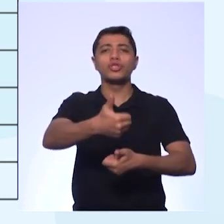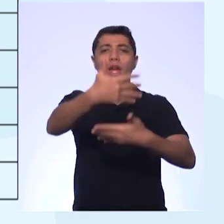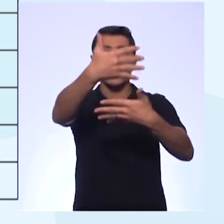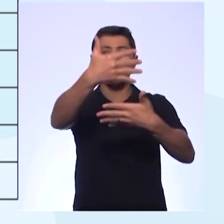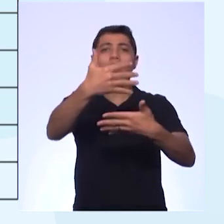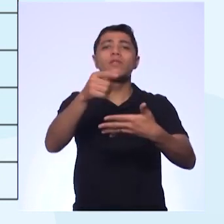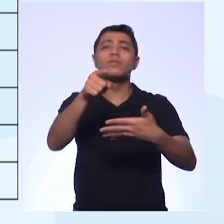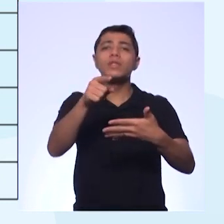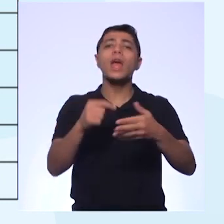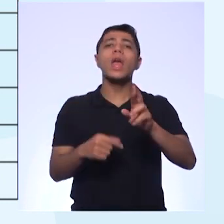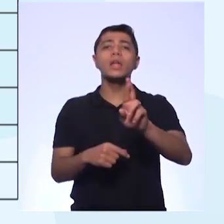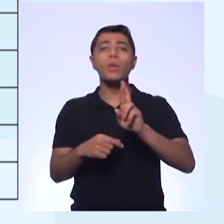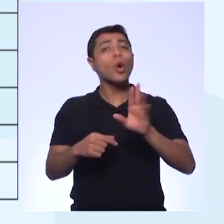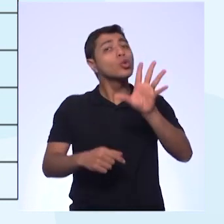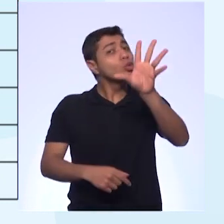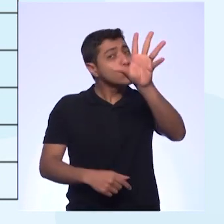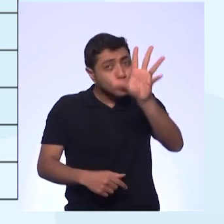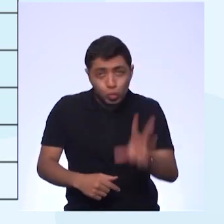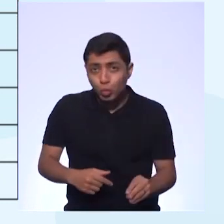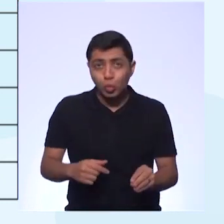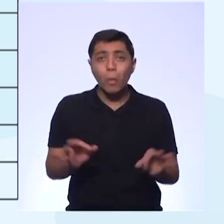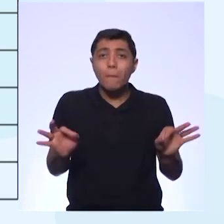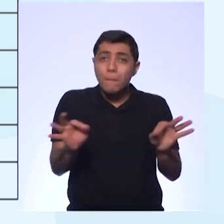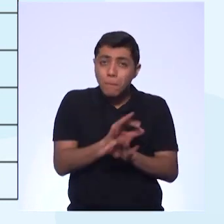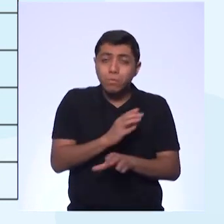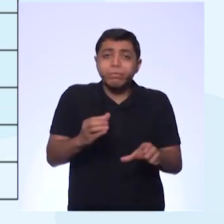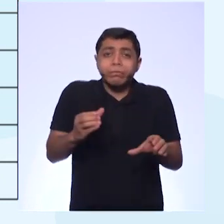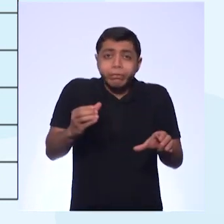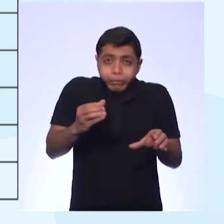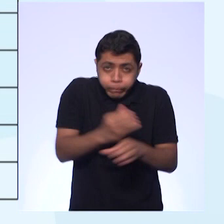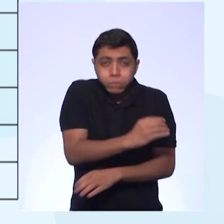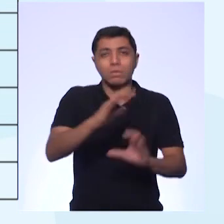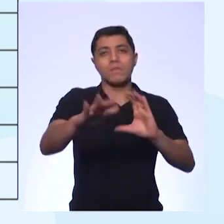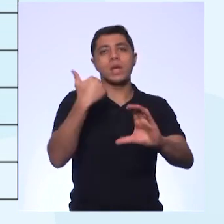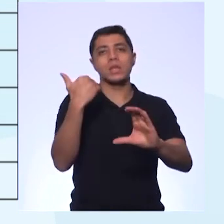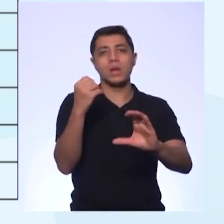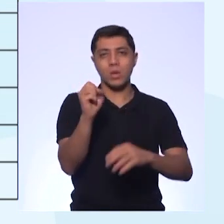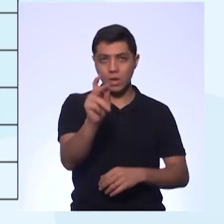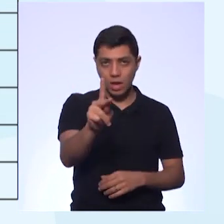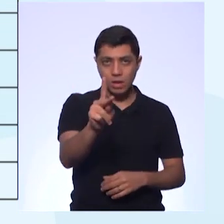que fique mais fácil para a gente ver o resultado aí, para a gente fazer a correção, certo?